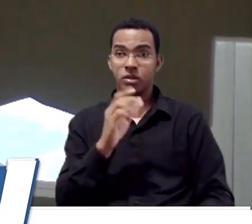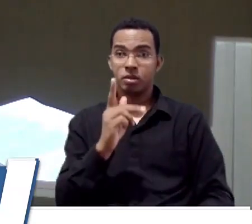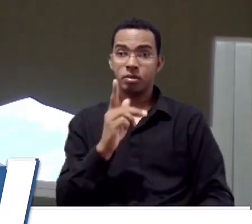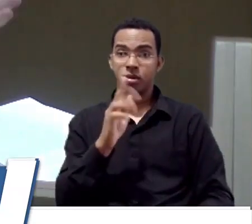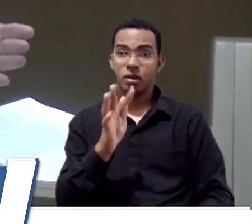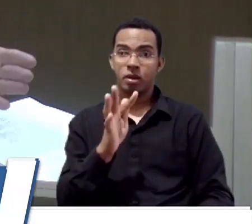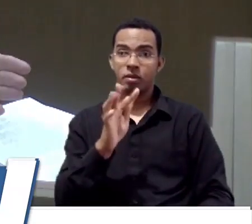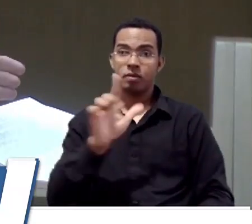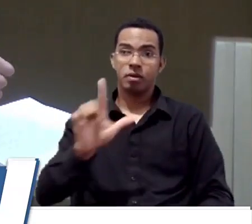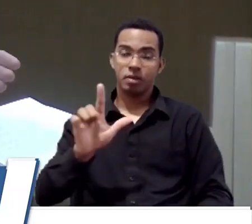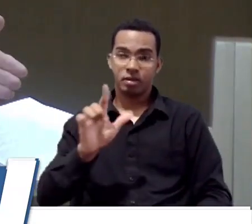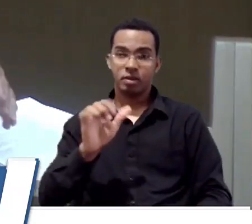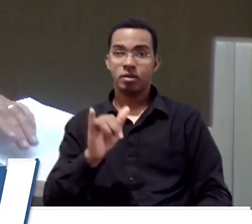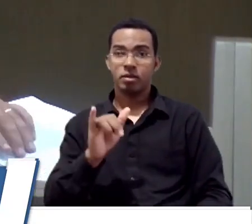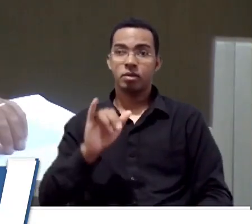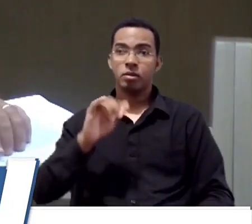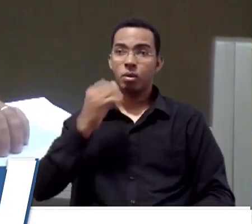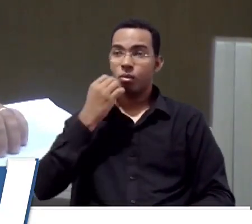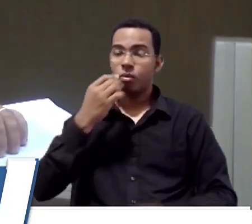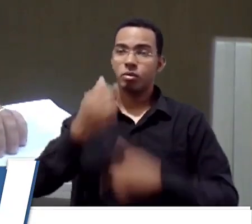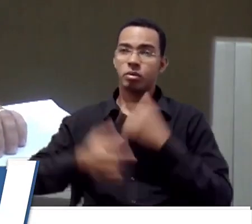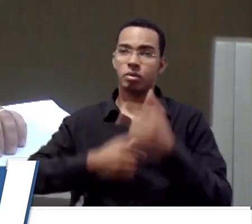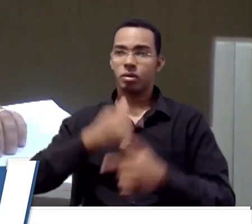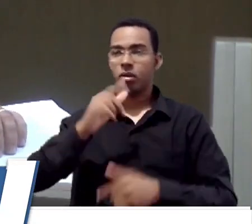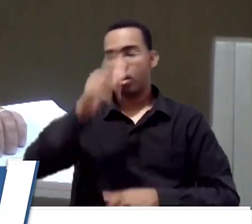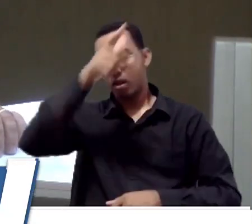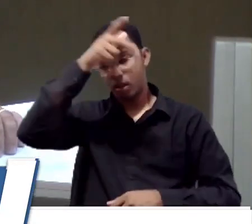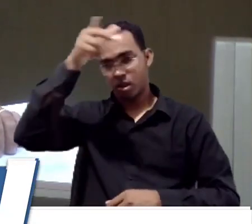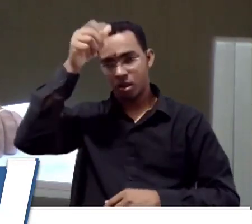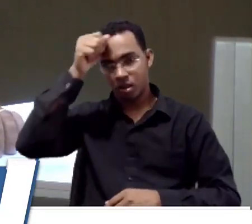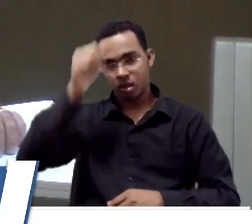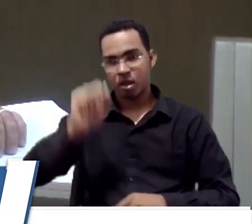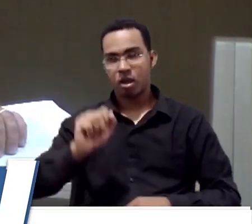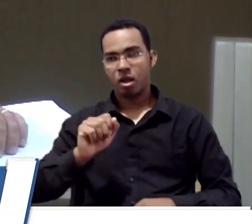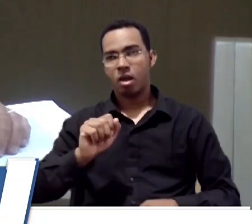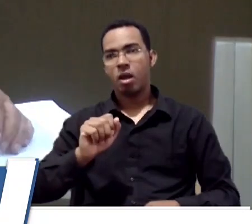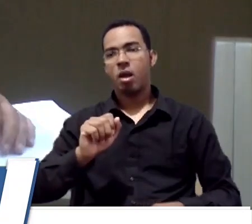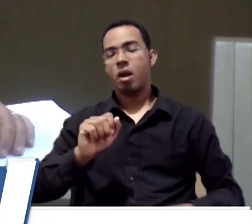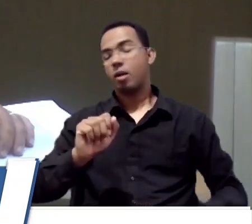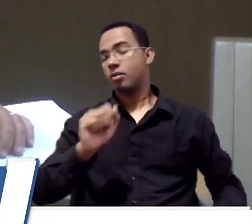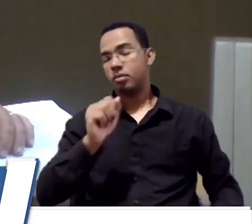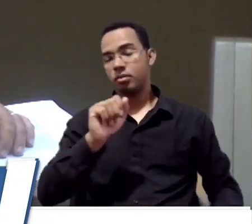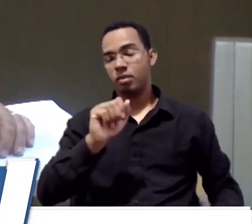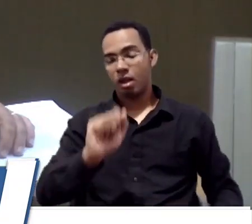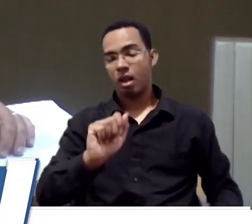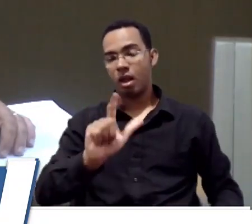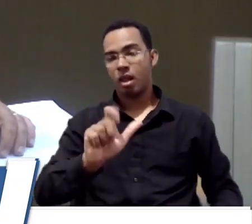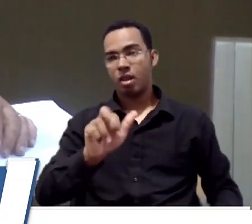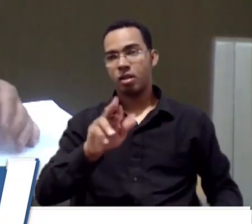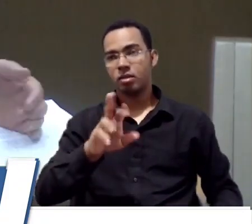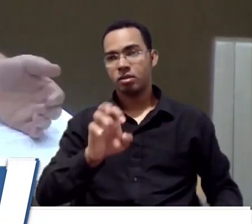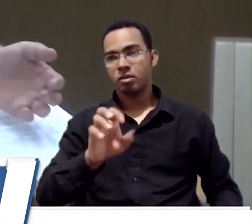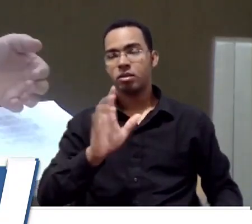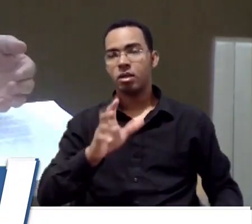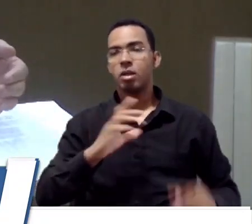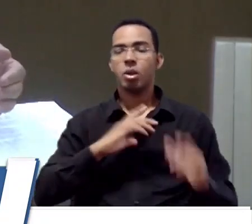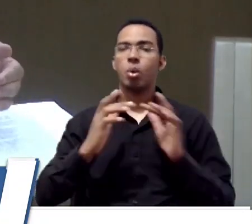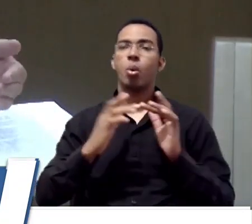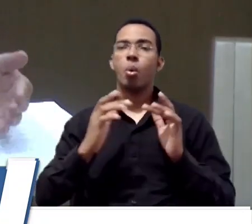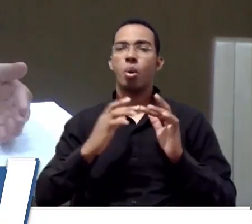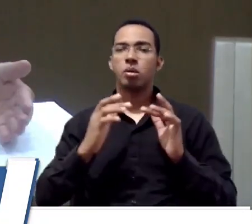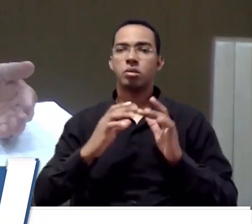que apesar do grande trabalho do Alexandre faz como diretor regional da CPFL, a gente não tem esse contato, João.